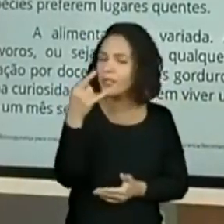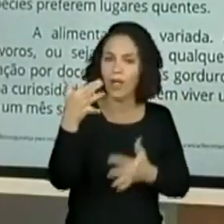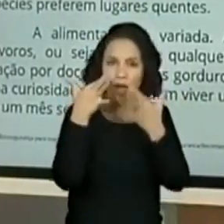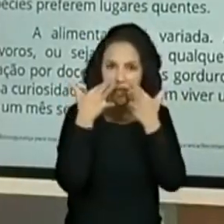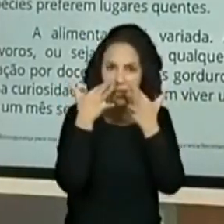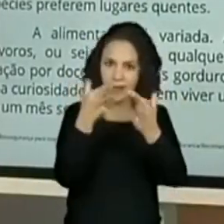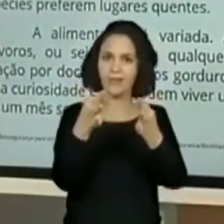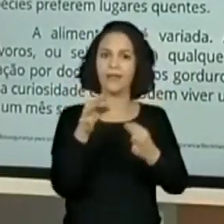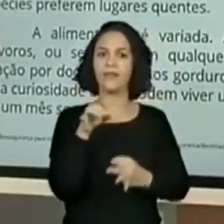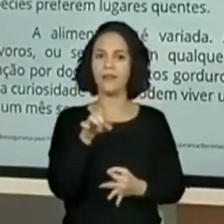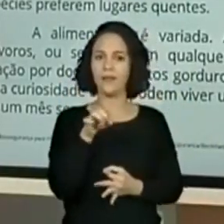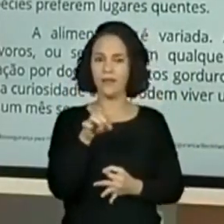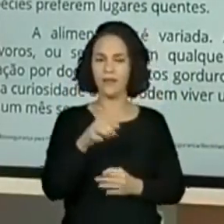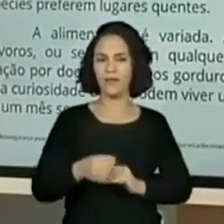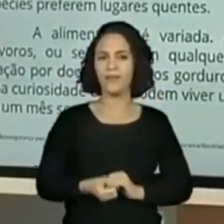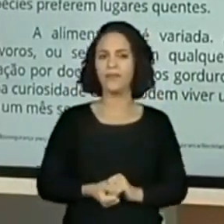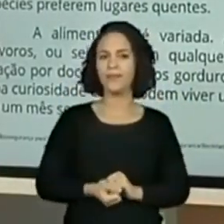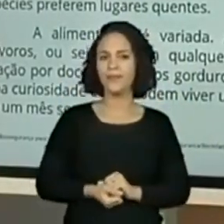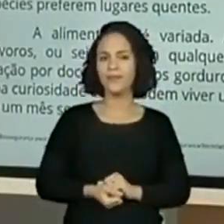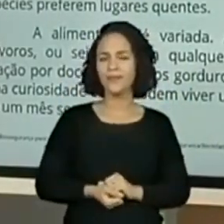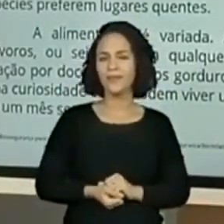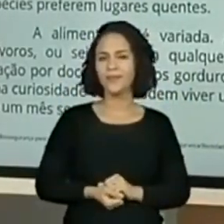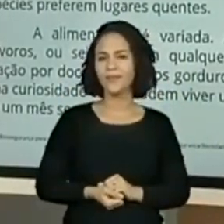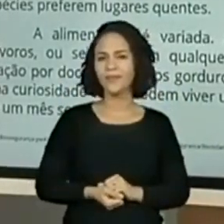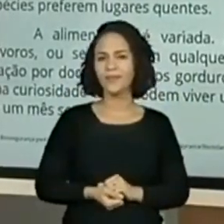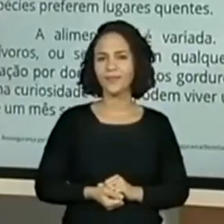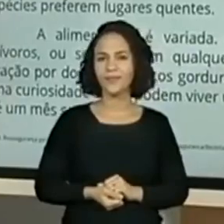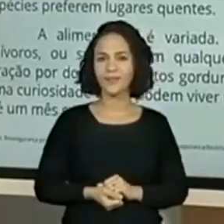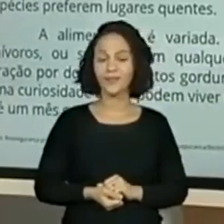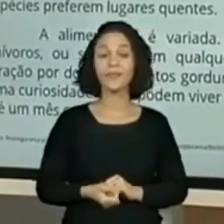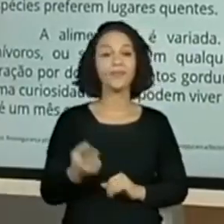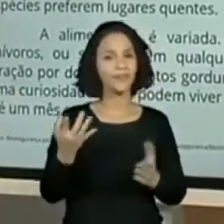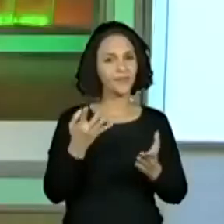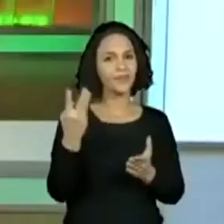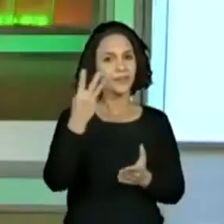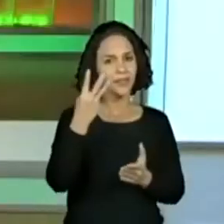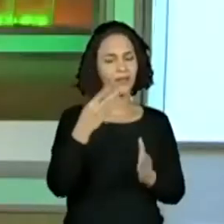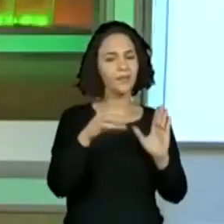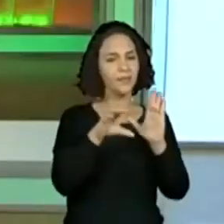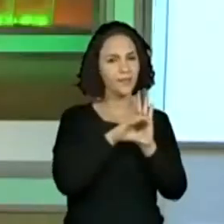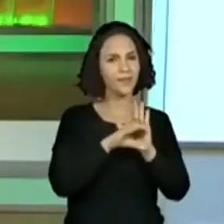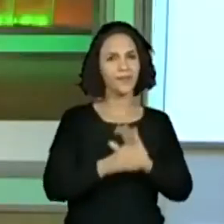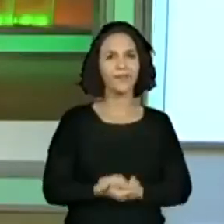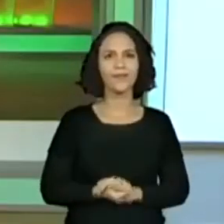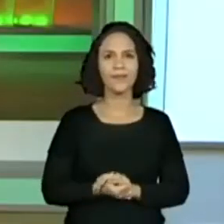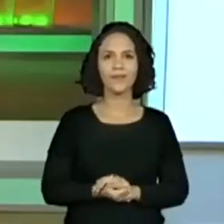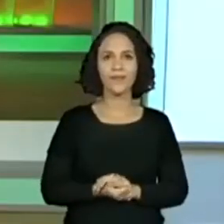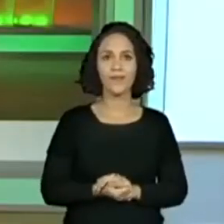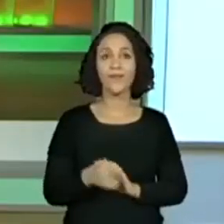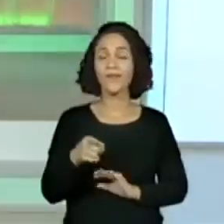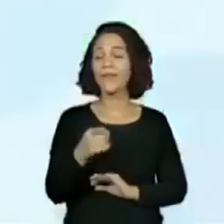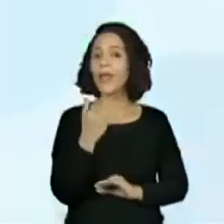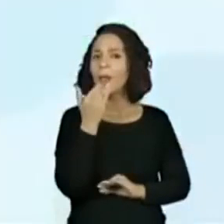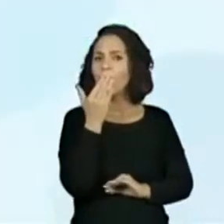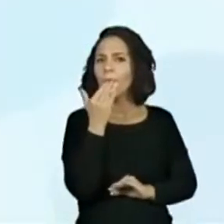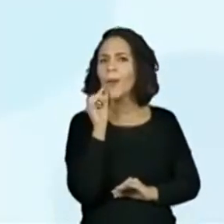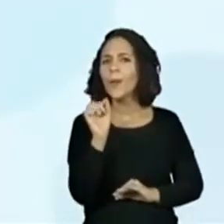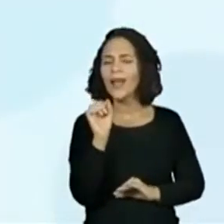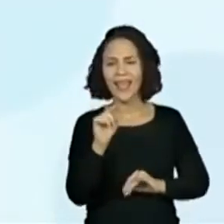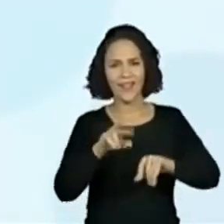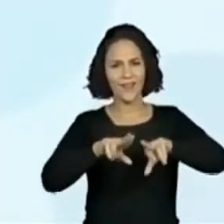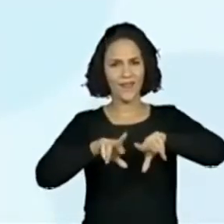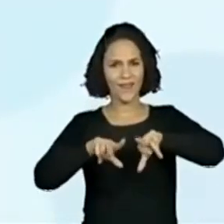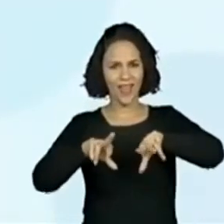darmos bastante atenção para esse parágrafo. Vamos lá? Vou retornar ao terceiro parágrafo. A alimentação é